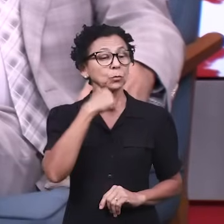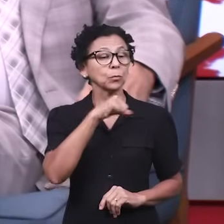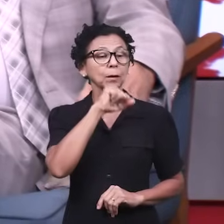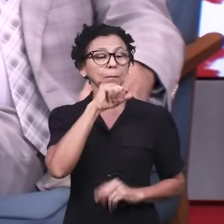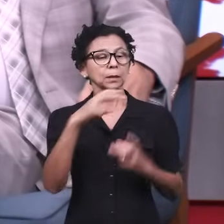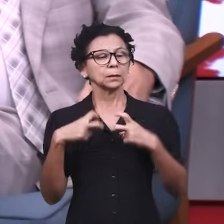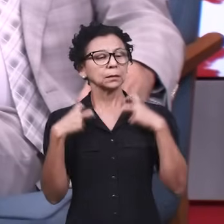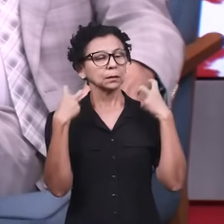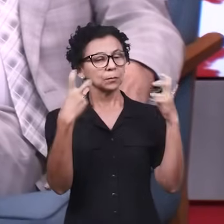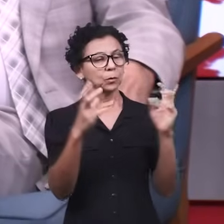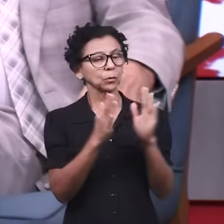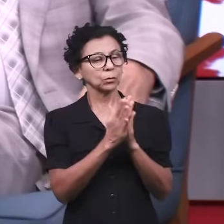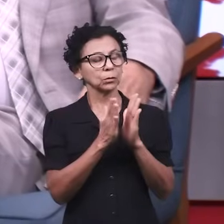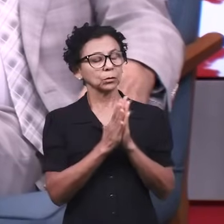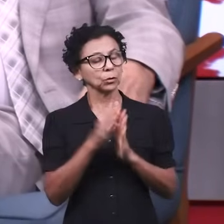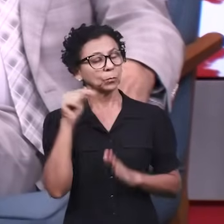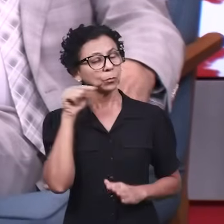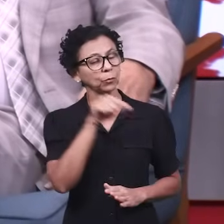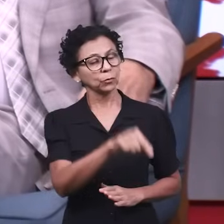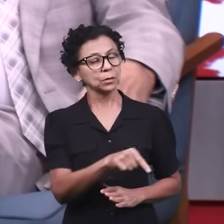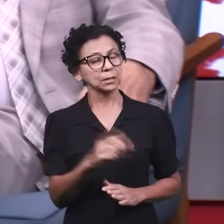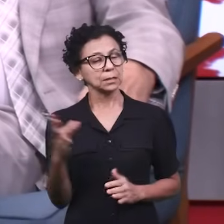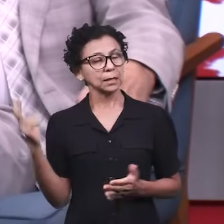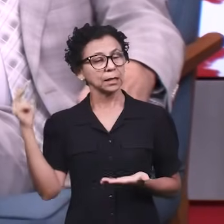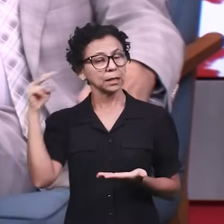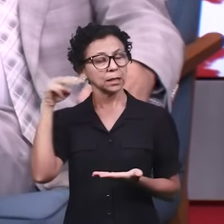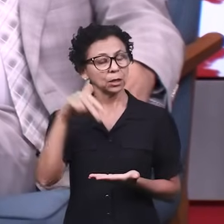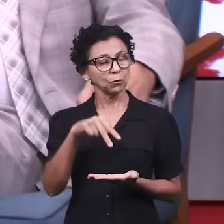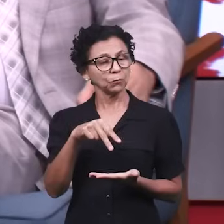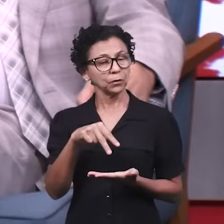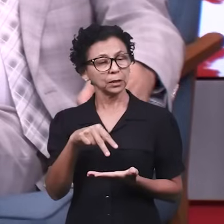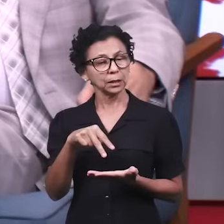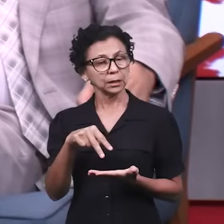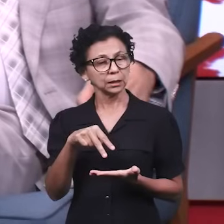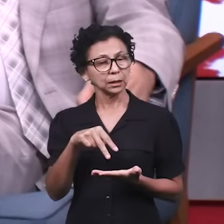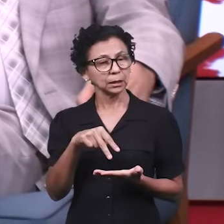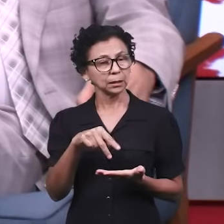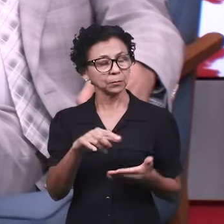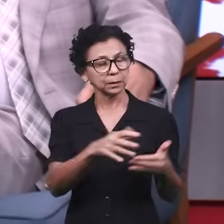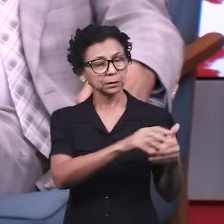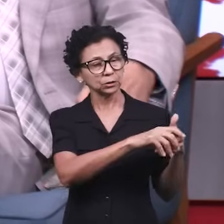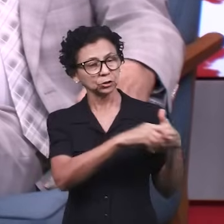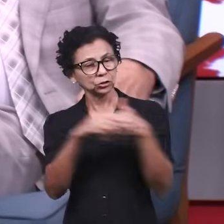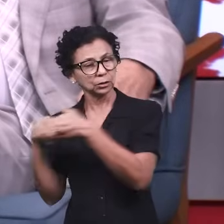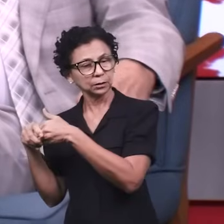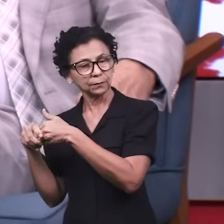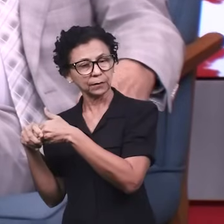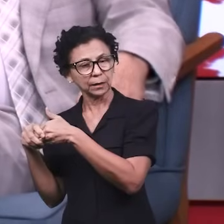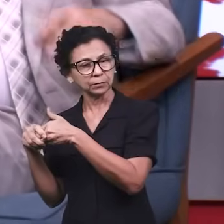na igreja e clamou por você. Eu vim aqui para te tirar disso.